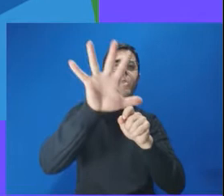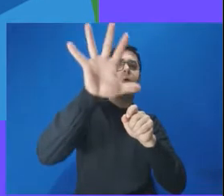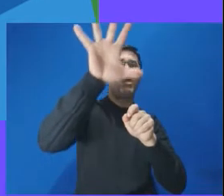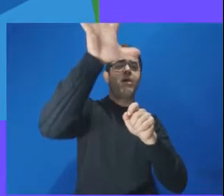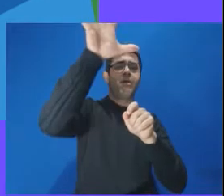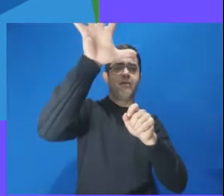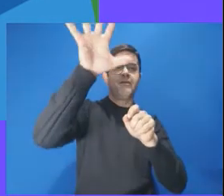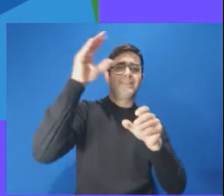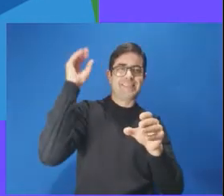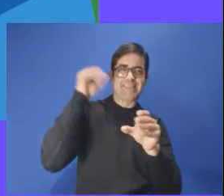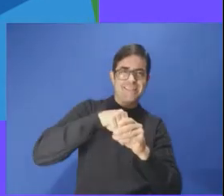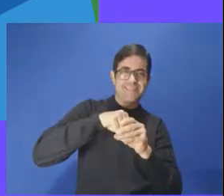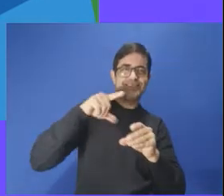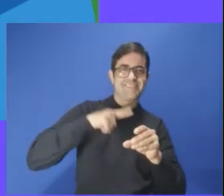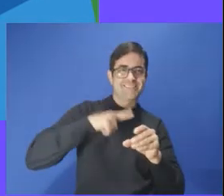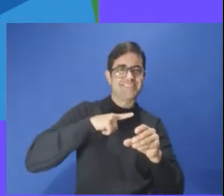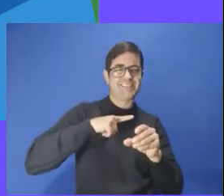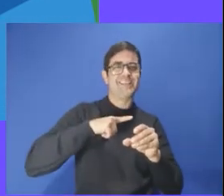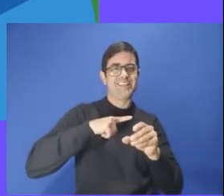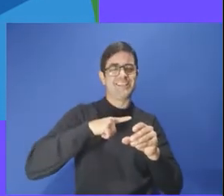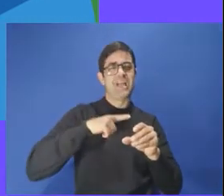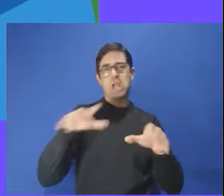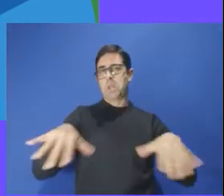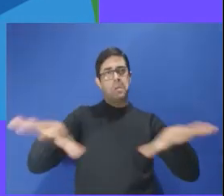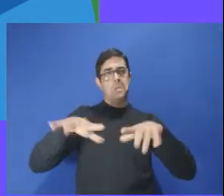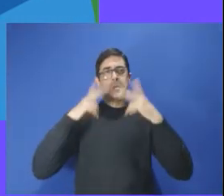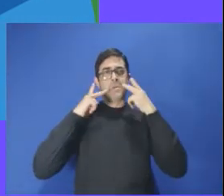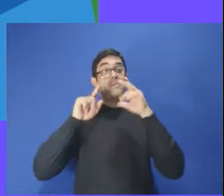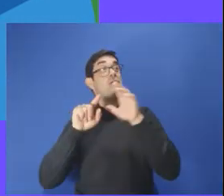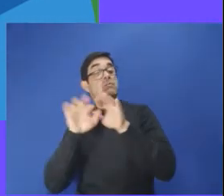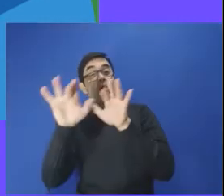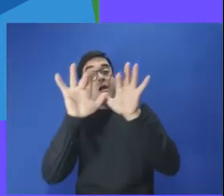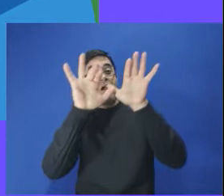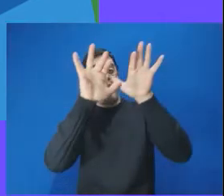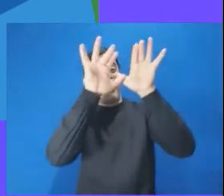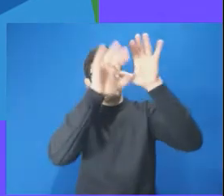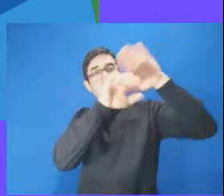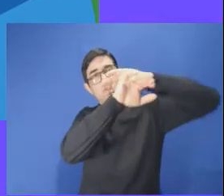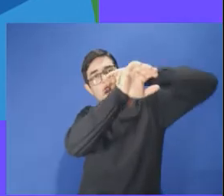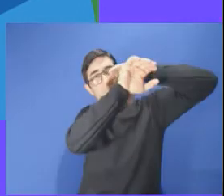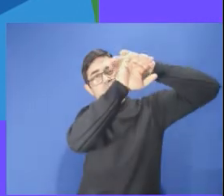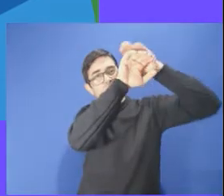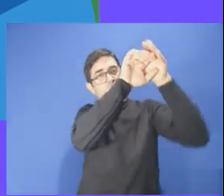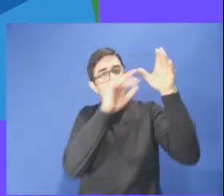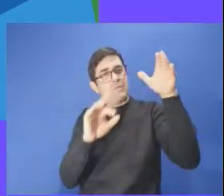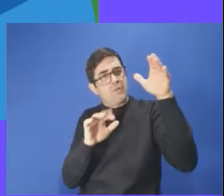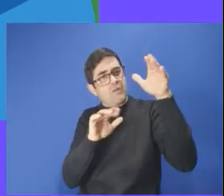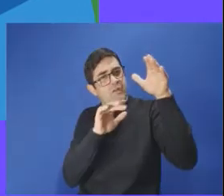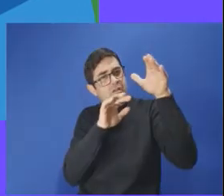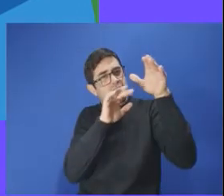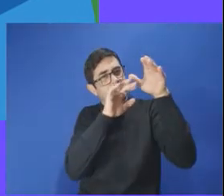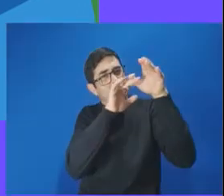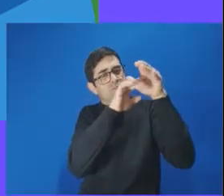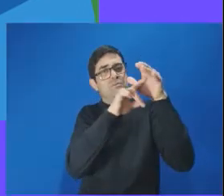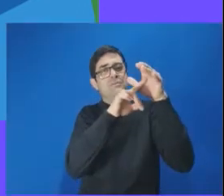refrigeração e em aerossóis, e como eu disse aqui na troposfera elas não apresentavam nenhum dano. Porém, ao chegar na estratosfera, por causa